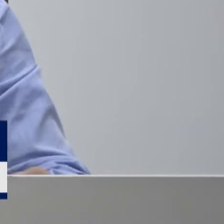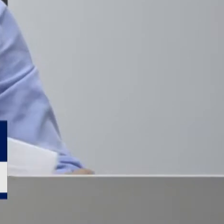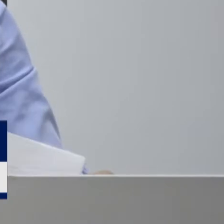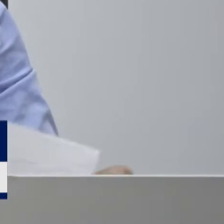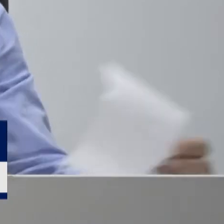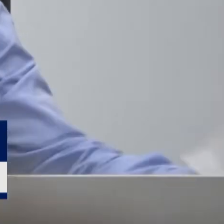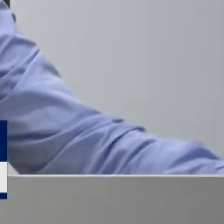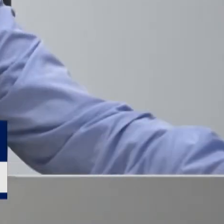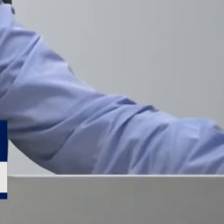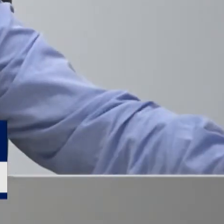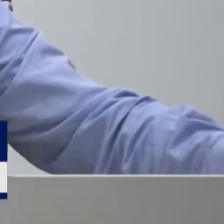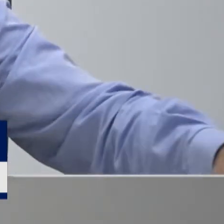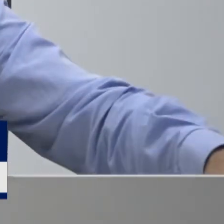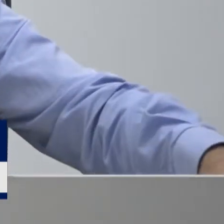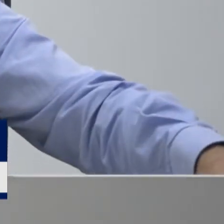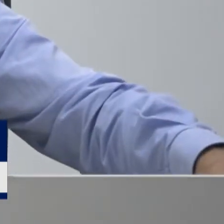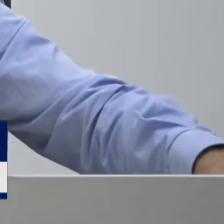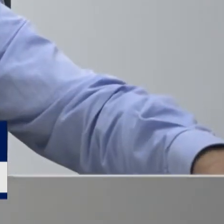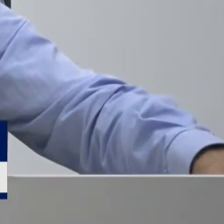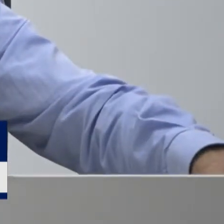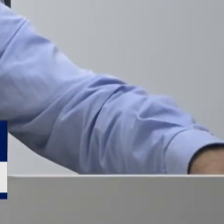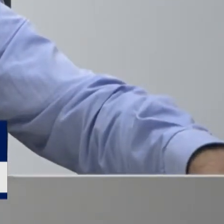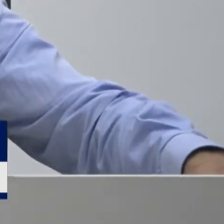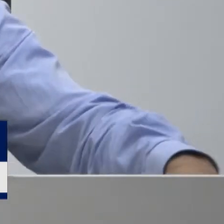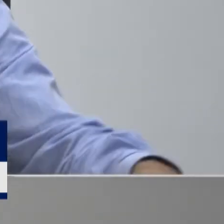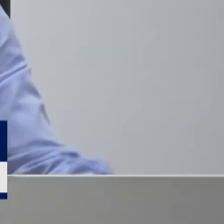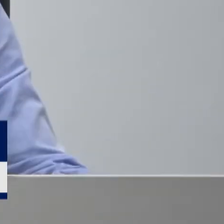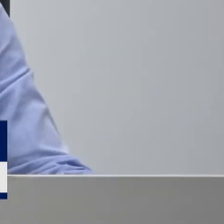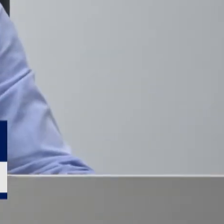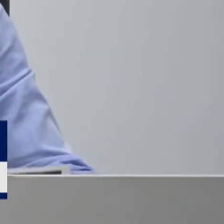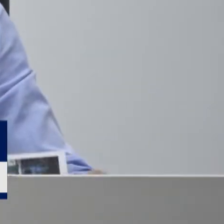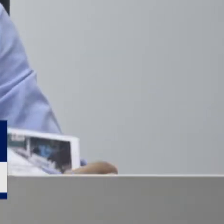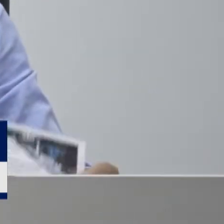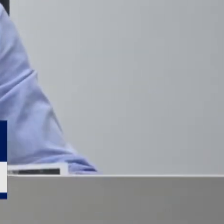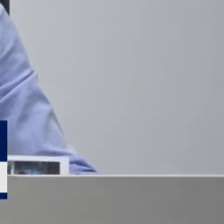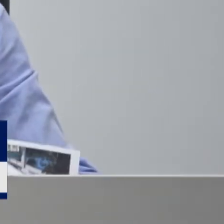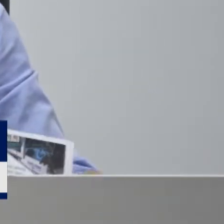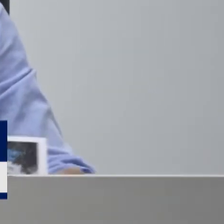Próximo vereador inscrito, o vereador Lino Bispo.